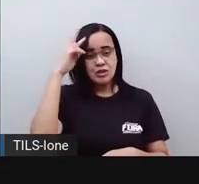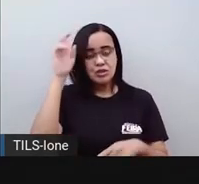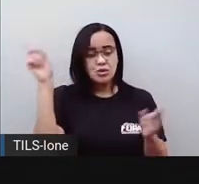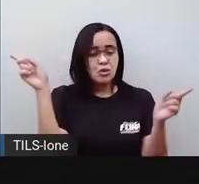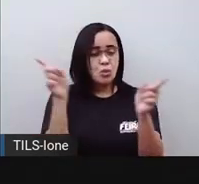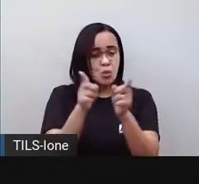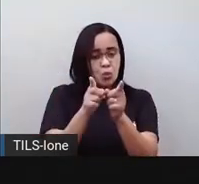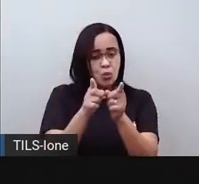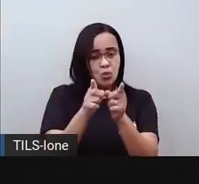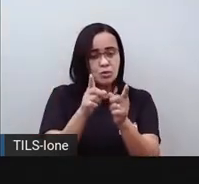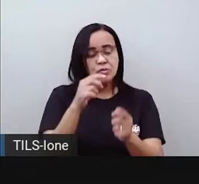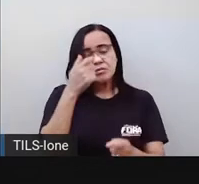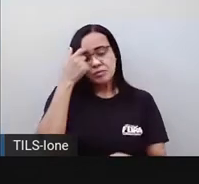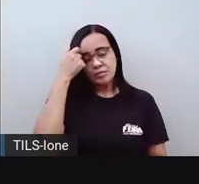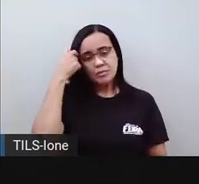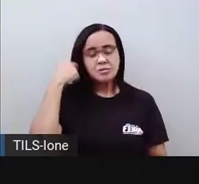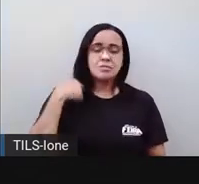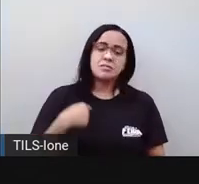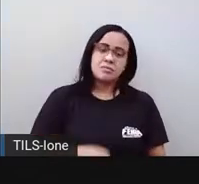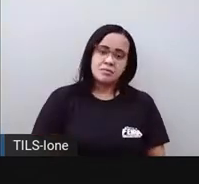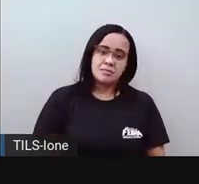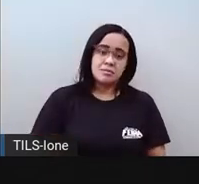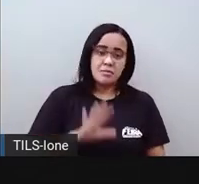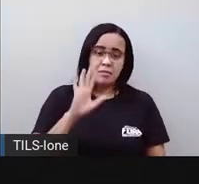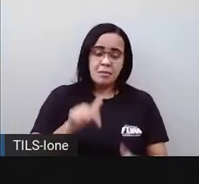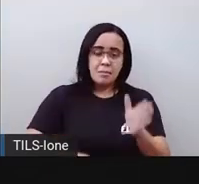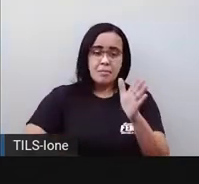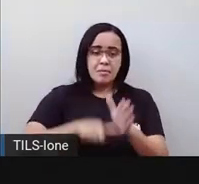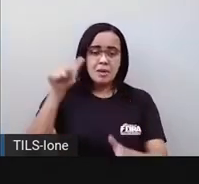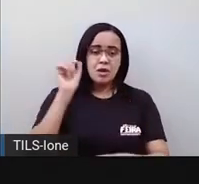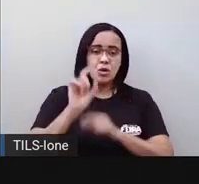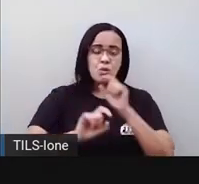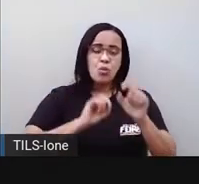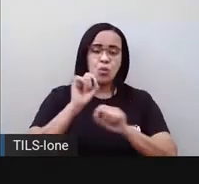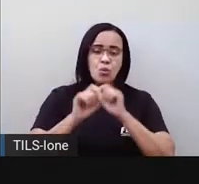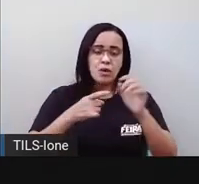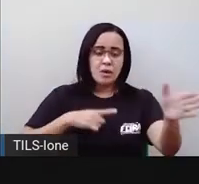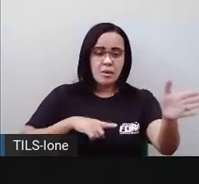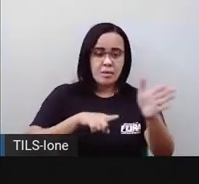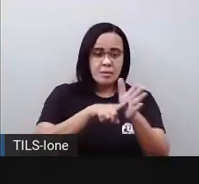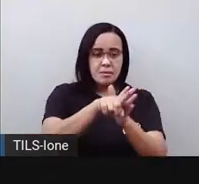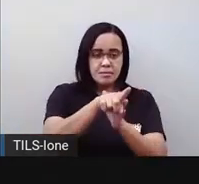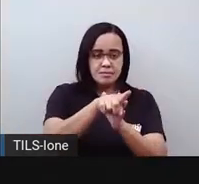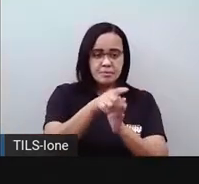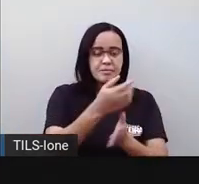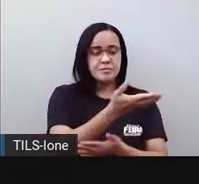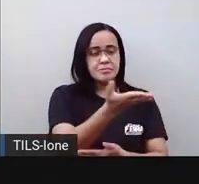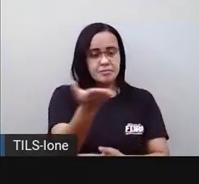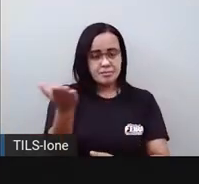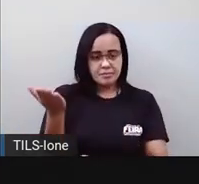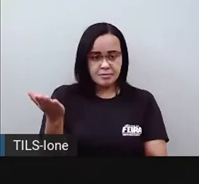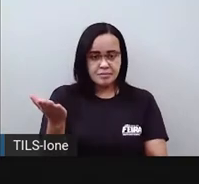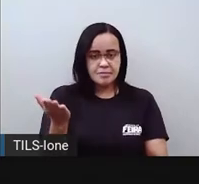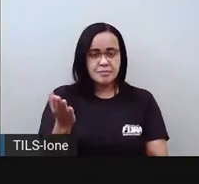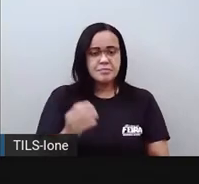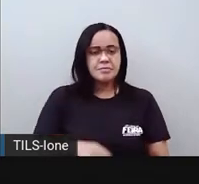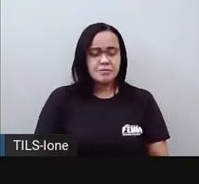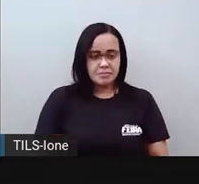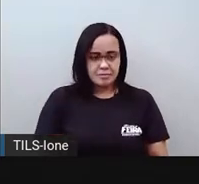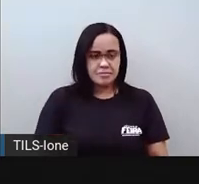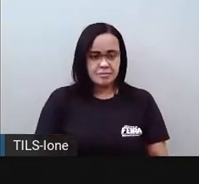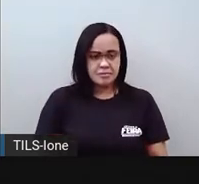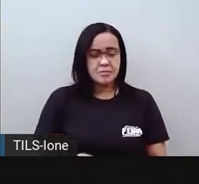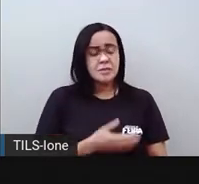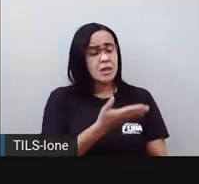curtinha, tá bom? Mas primeiro, eu tenho uma perguntinha para fazer para vocês. Vocês